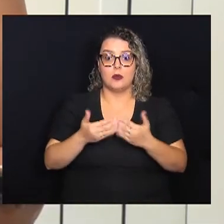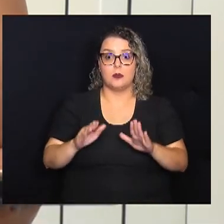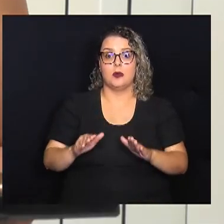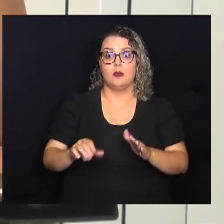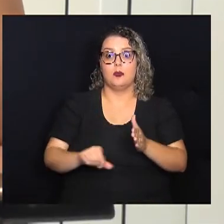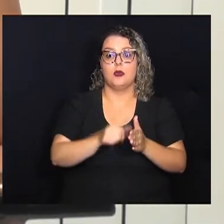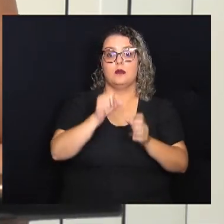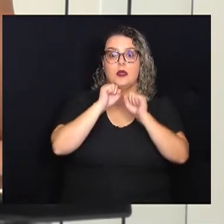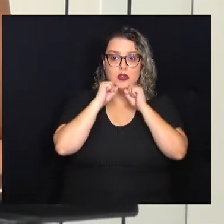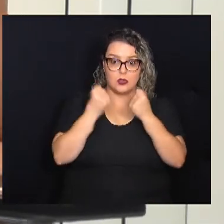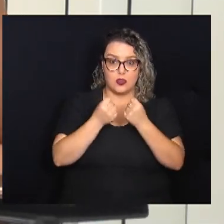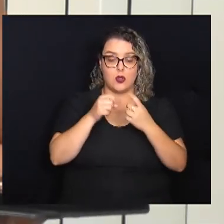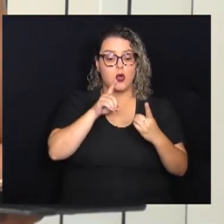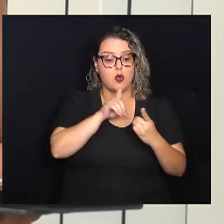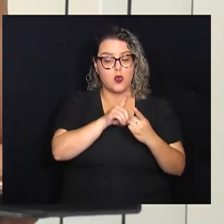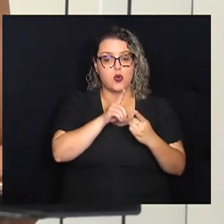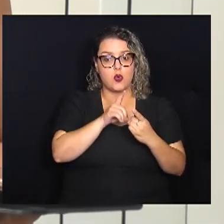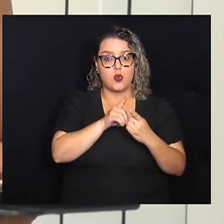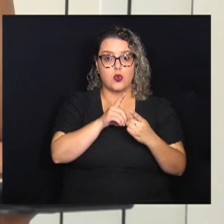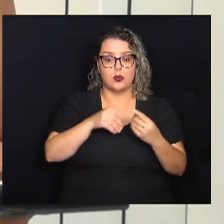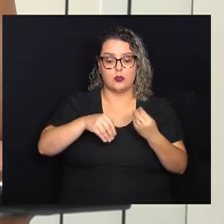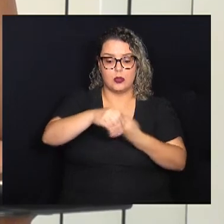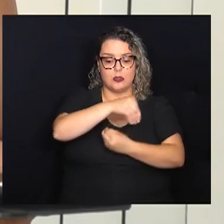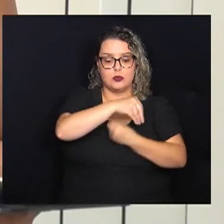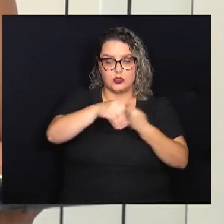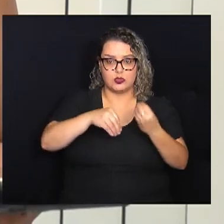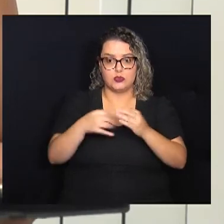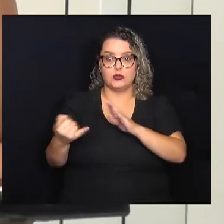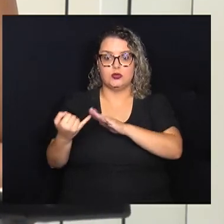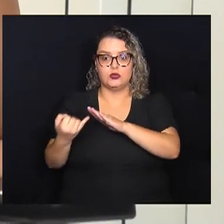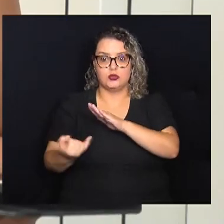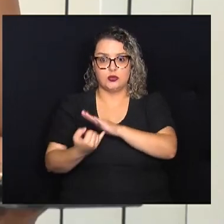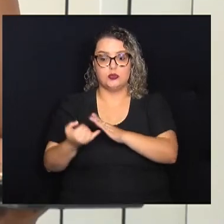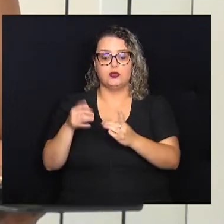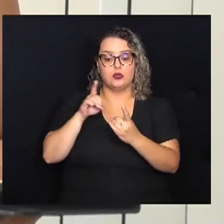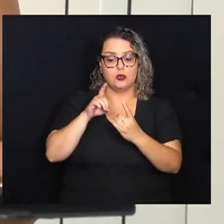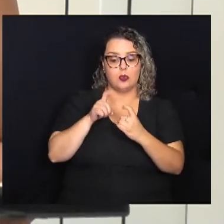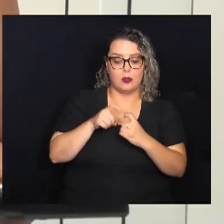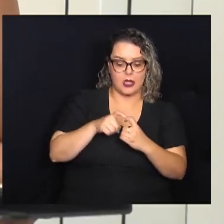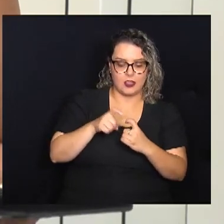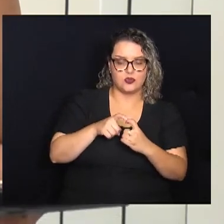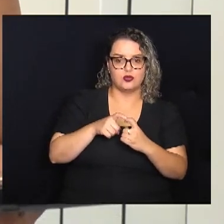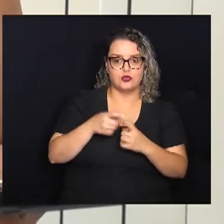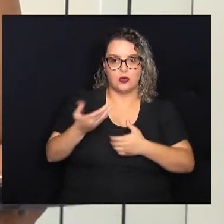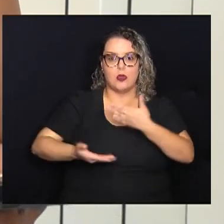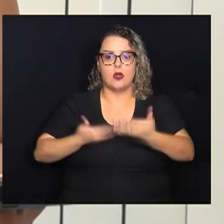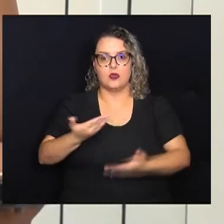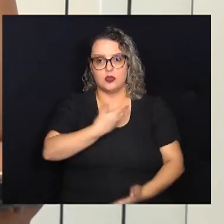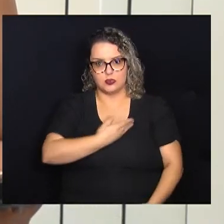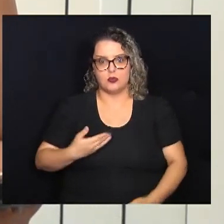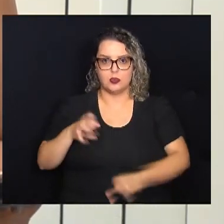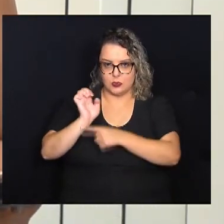Comissão Consultiva Mista do Instituto de Assistência Médica ao Servidor Público